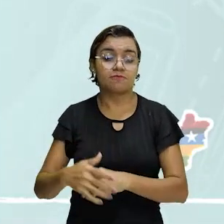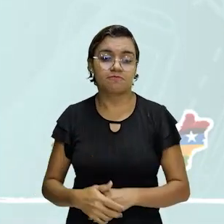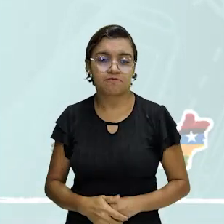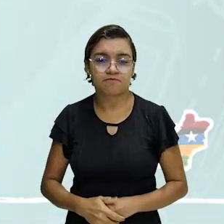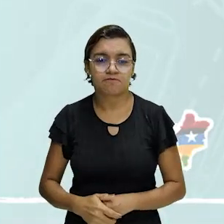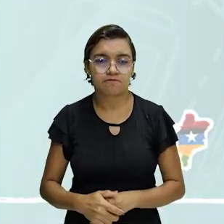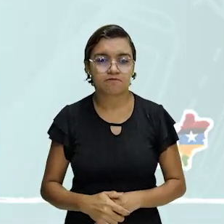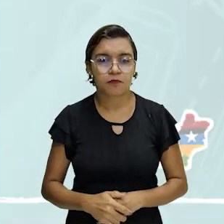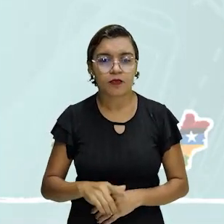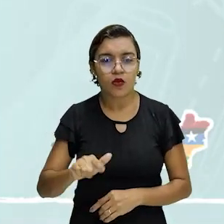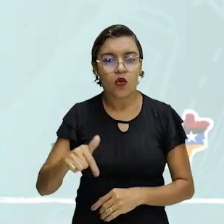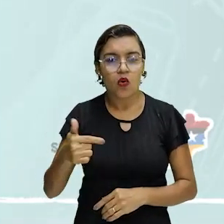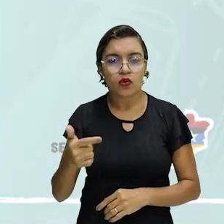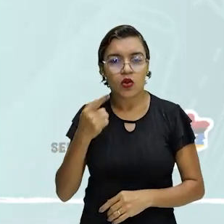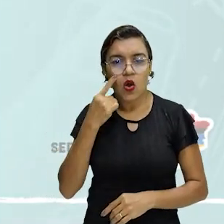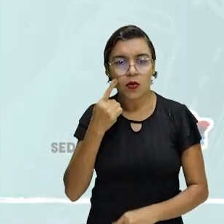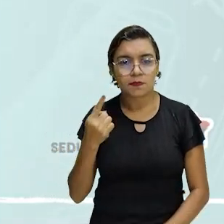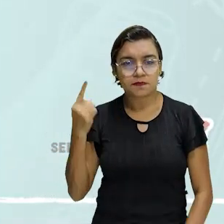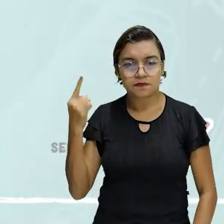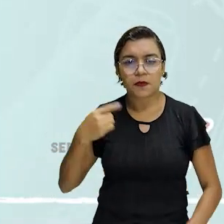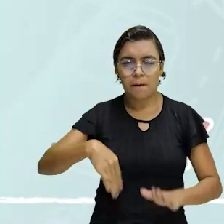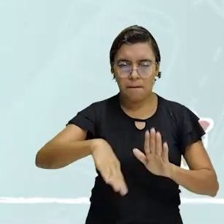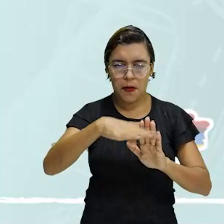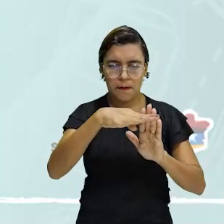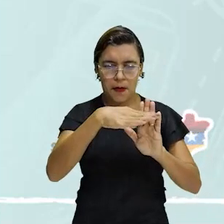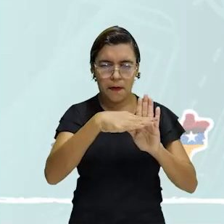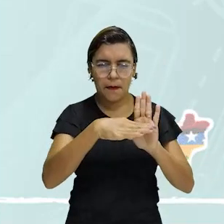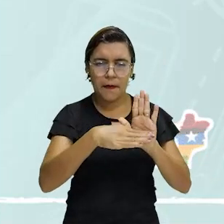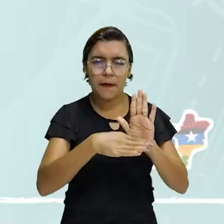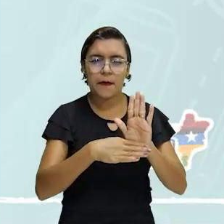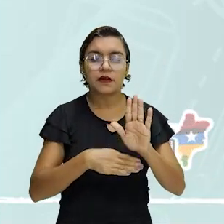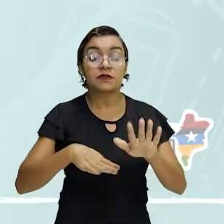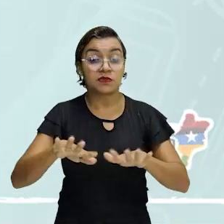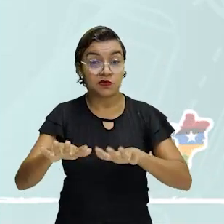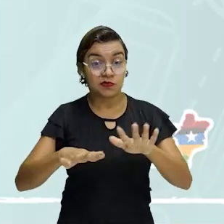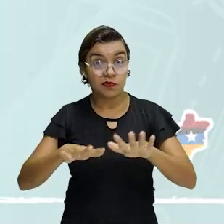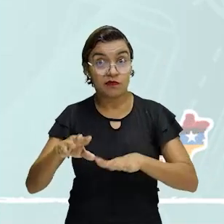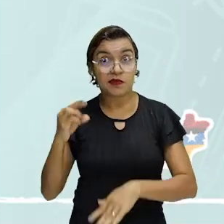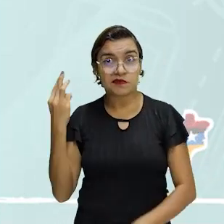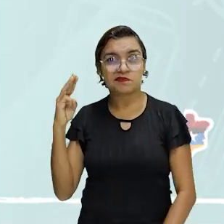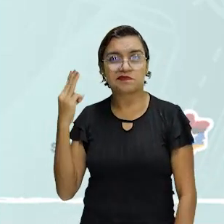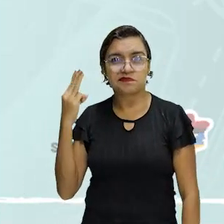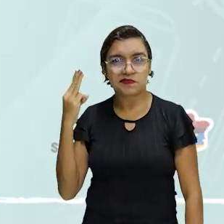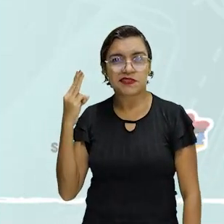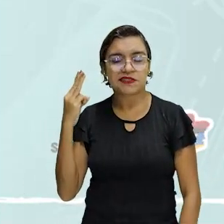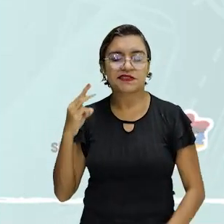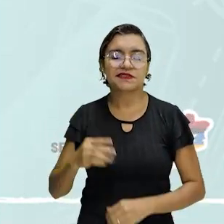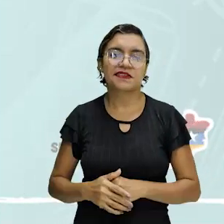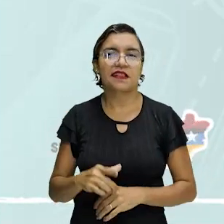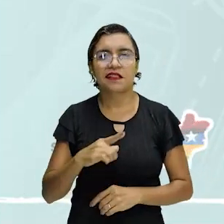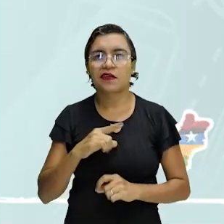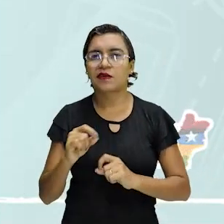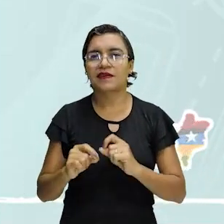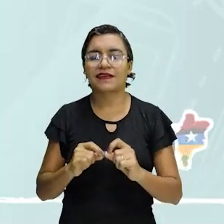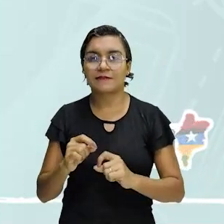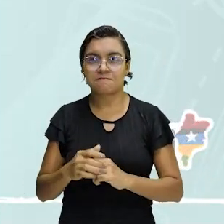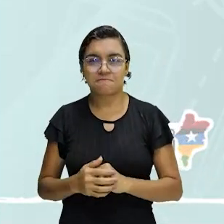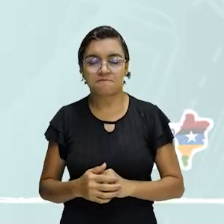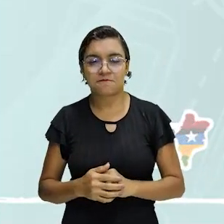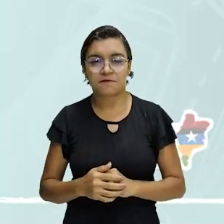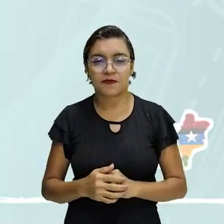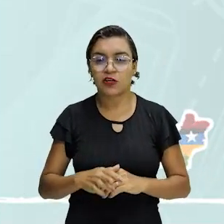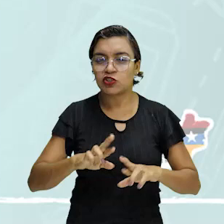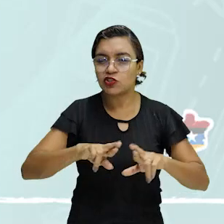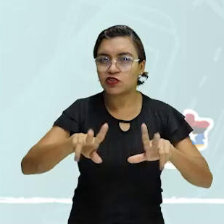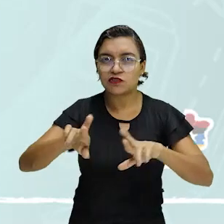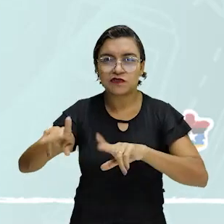movimentos locais. Eu enumerei aqui uma série de movimentos maranhenses, tá? Que são de causas diferentes,